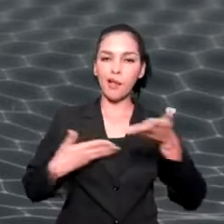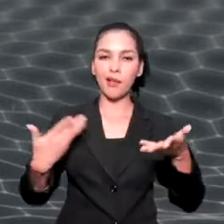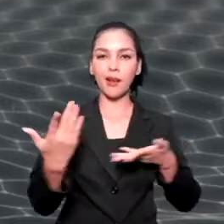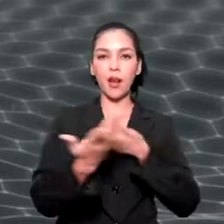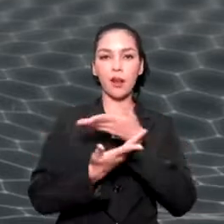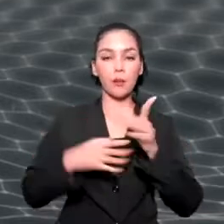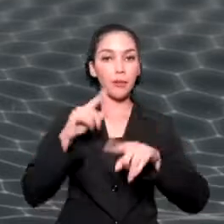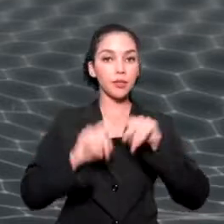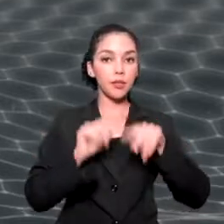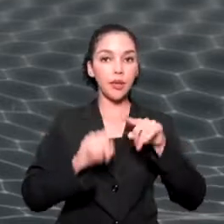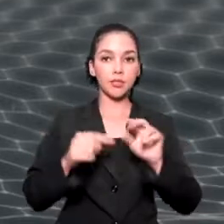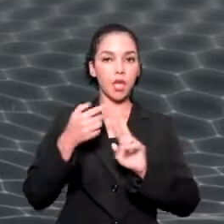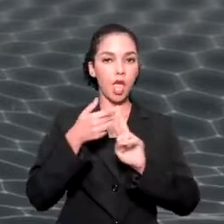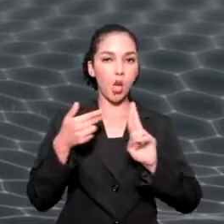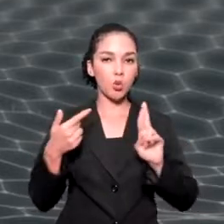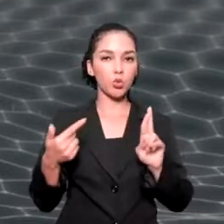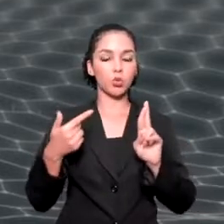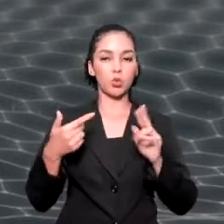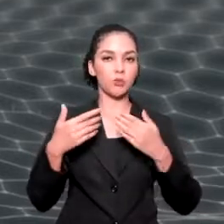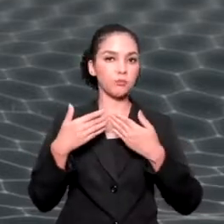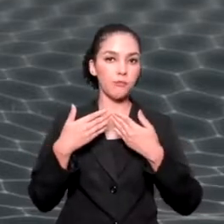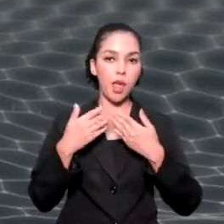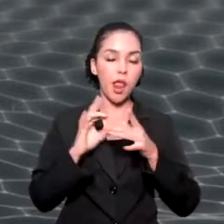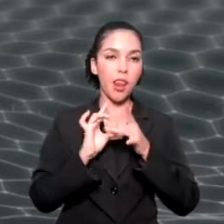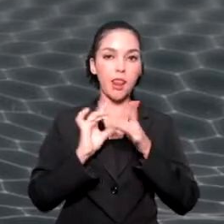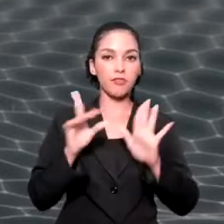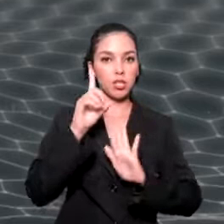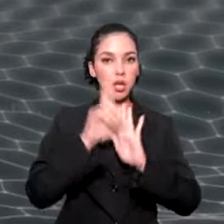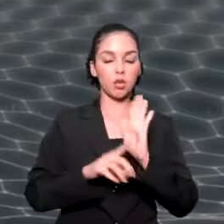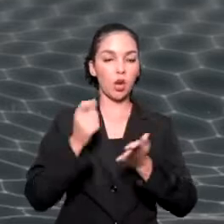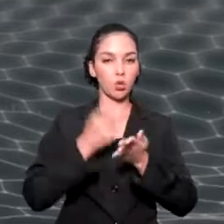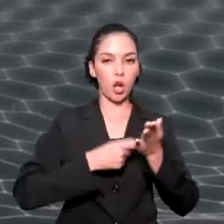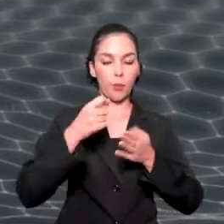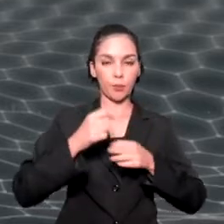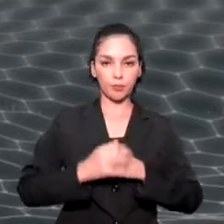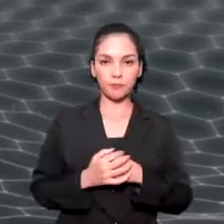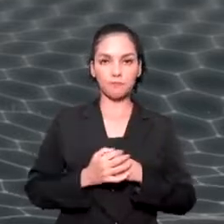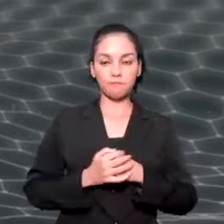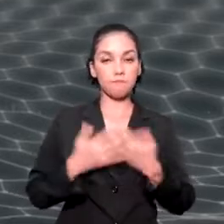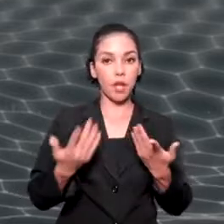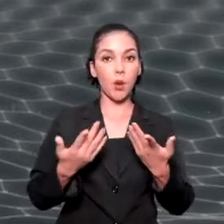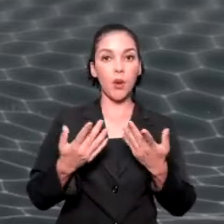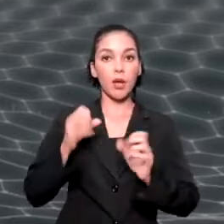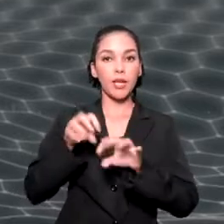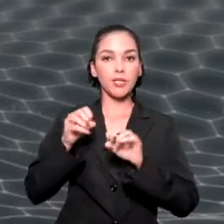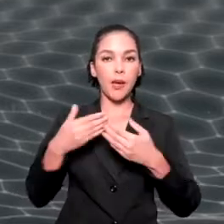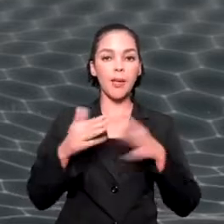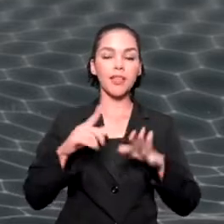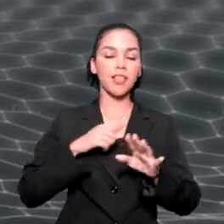e incentivando o compartilhamento de materiais e recursos com licenças abertas de direito